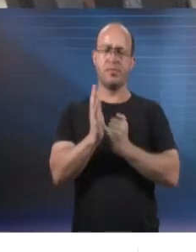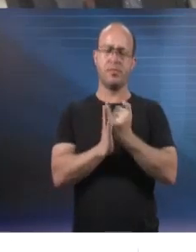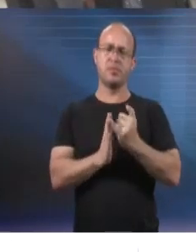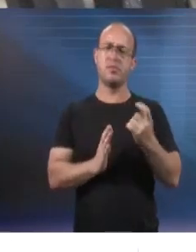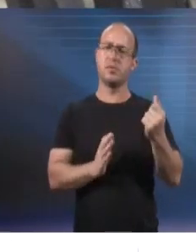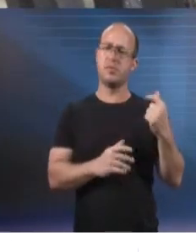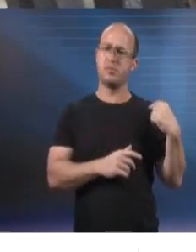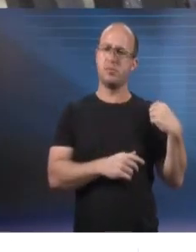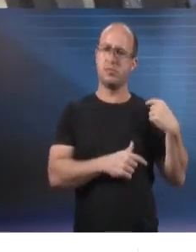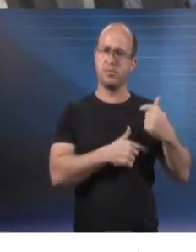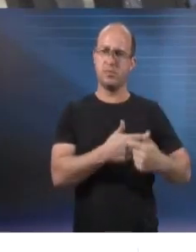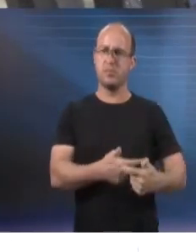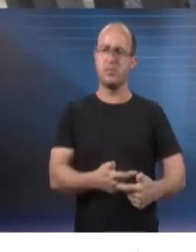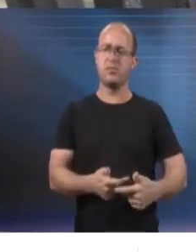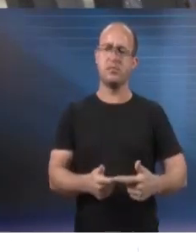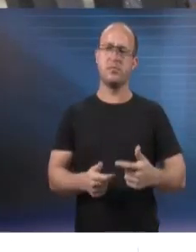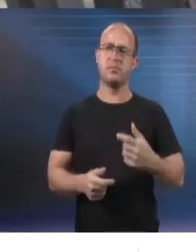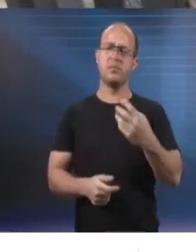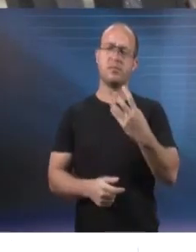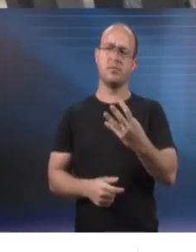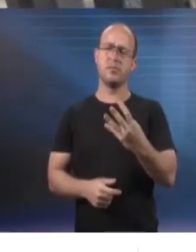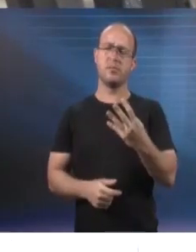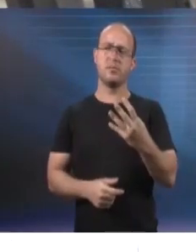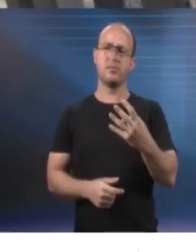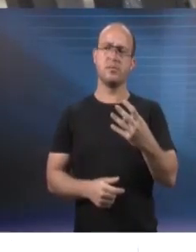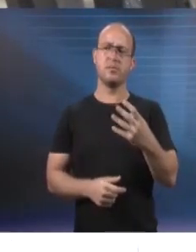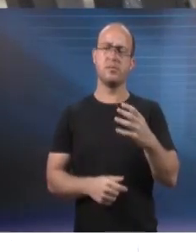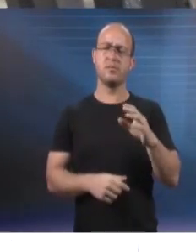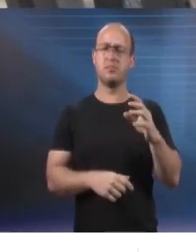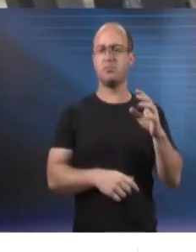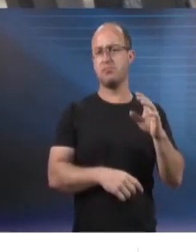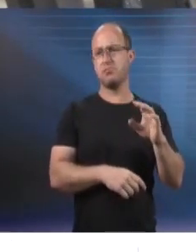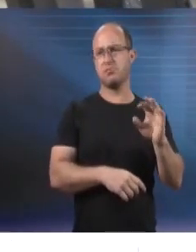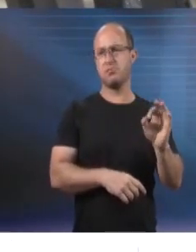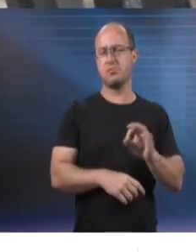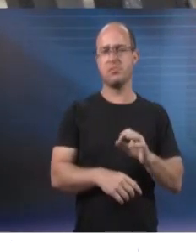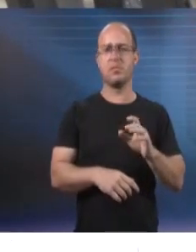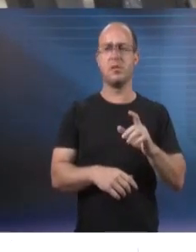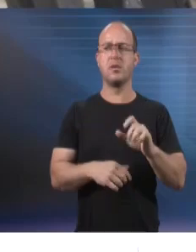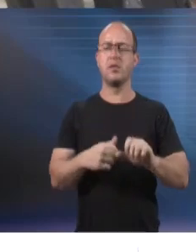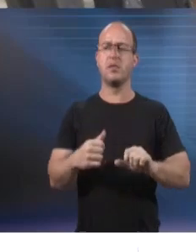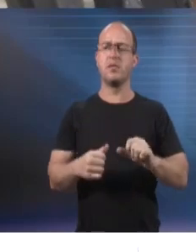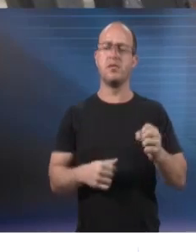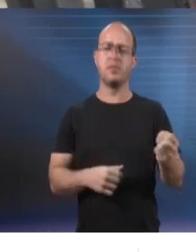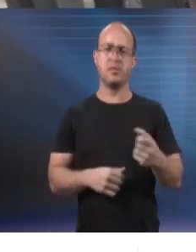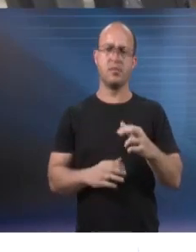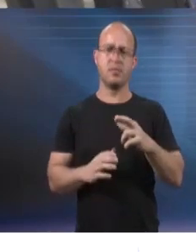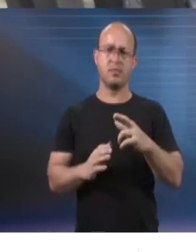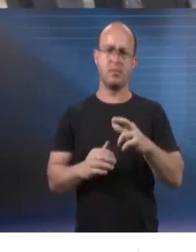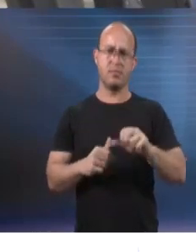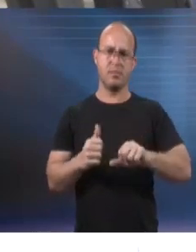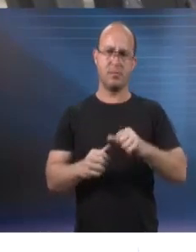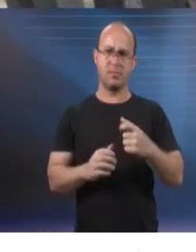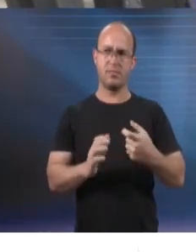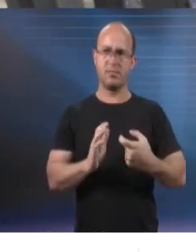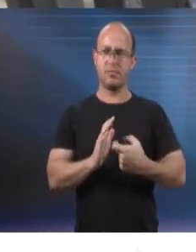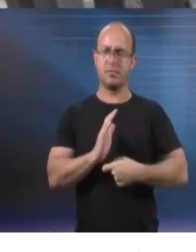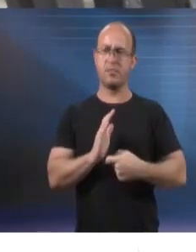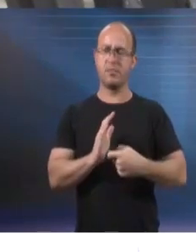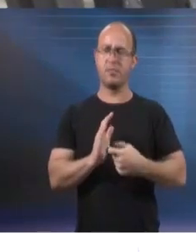de 3-4% em todos os estados. Essa é a regra. Com os dispositivos da nova reforma tributária, vai